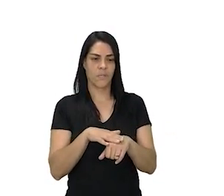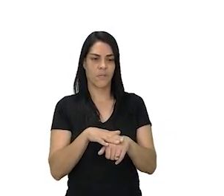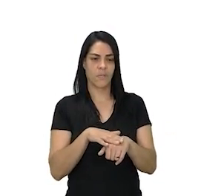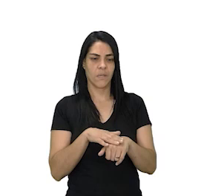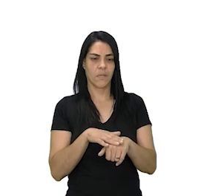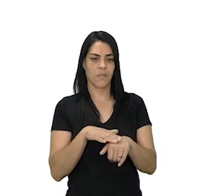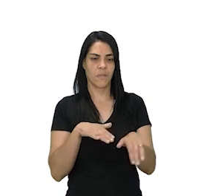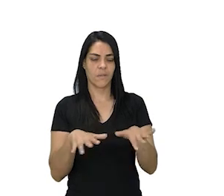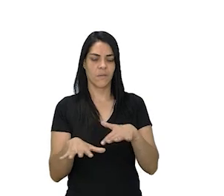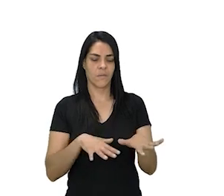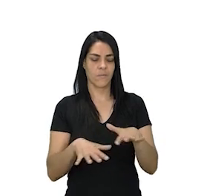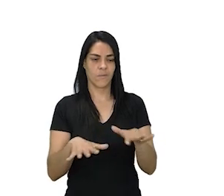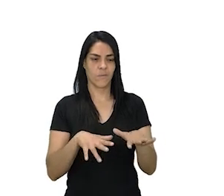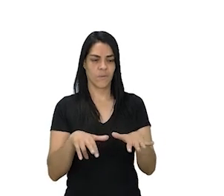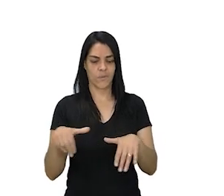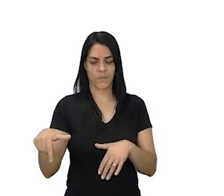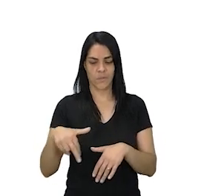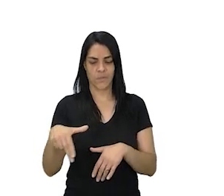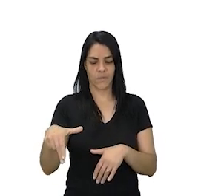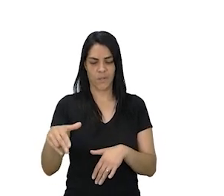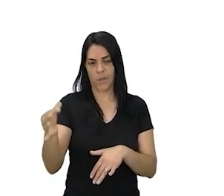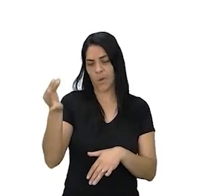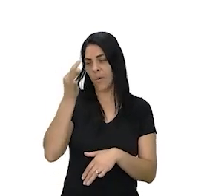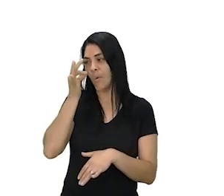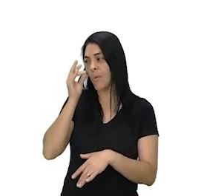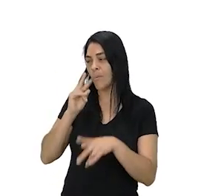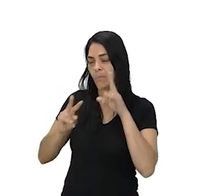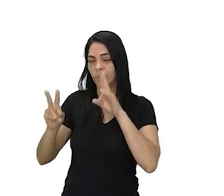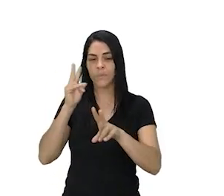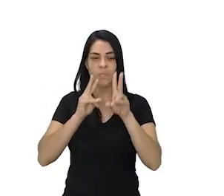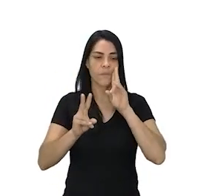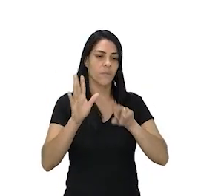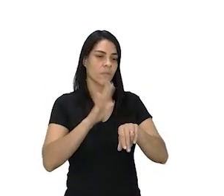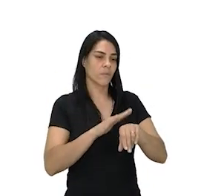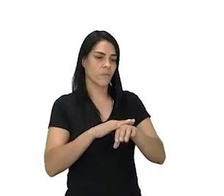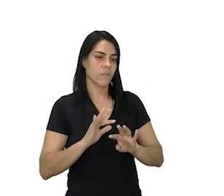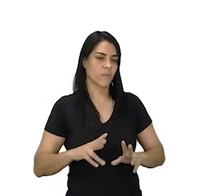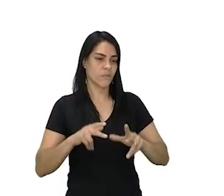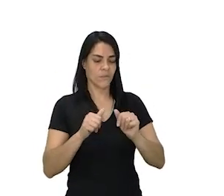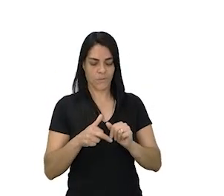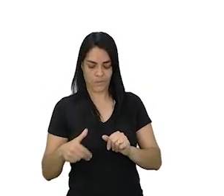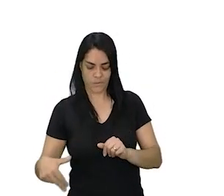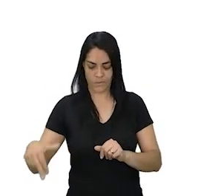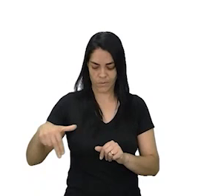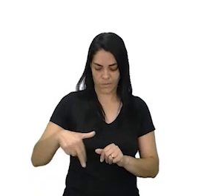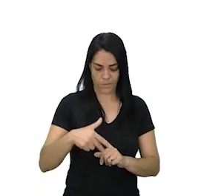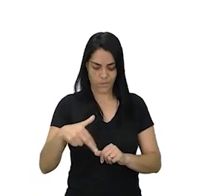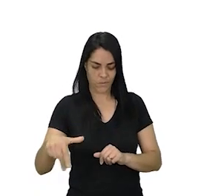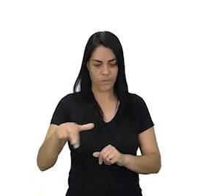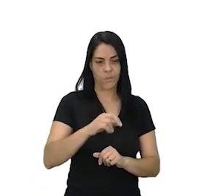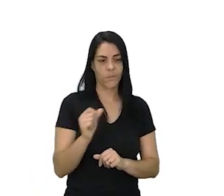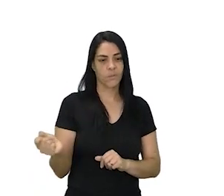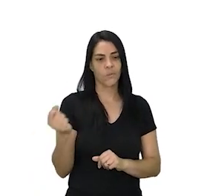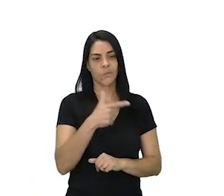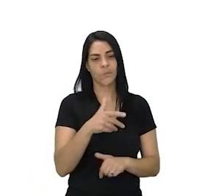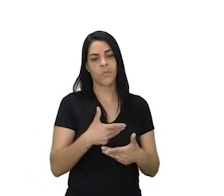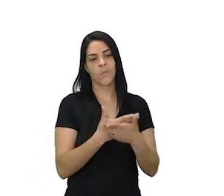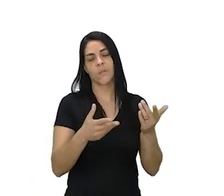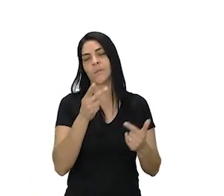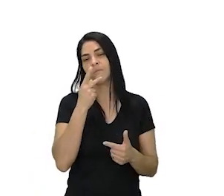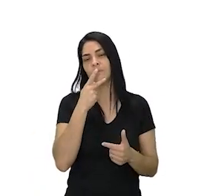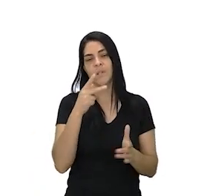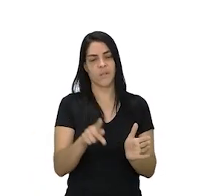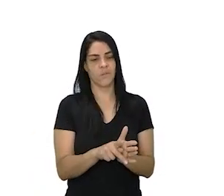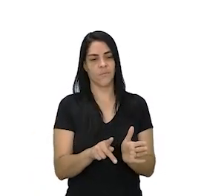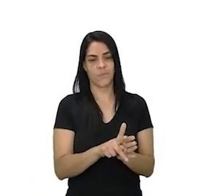de andar e observando e fazendo todo esse contorno na experiência do que a gente falar sobre